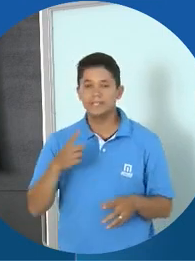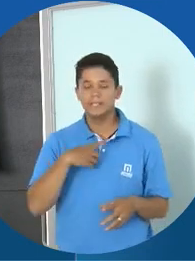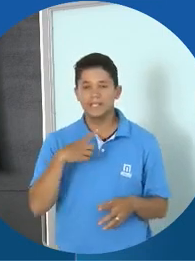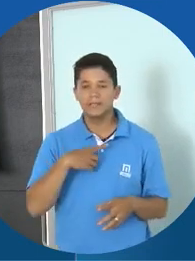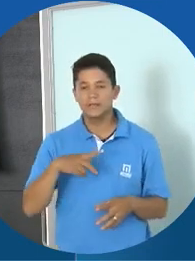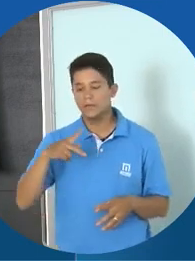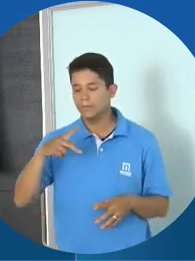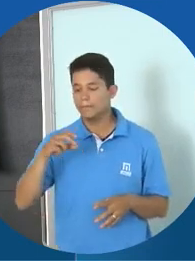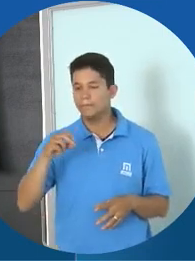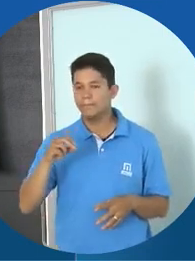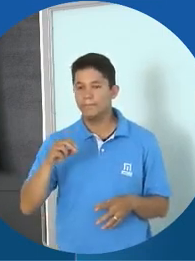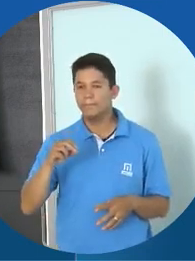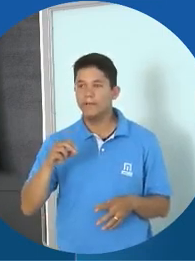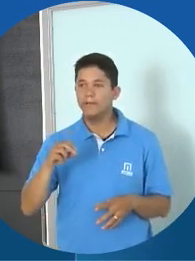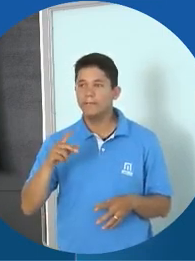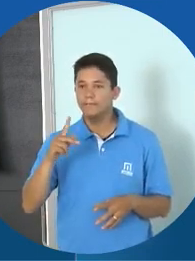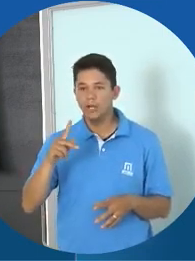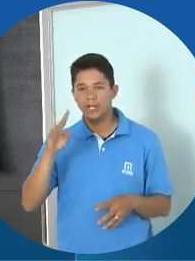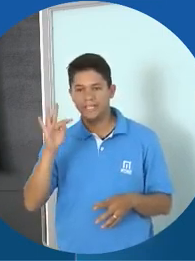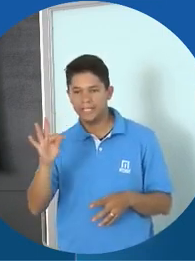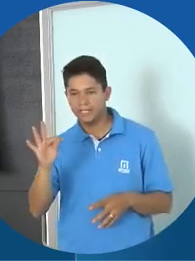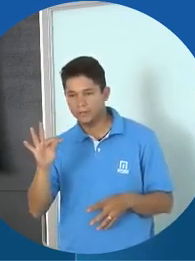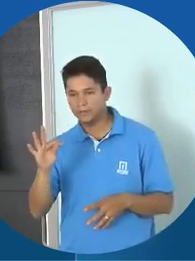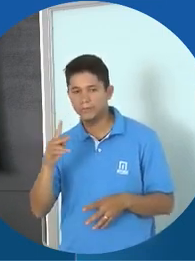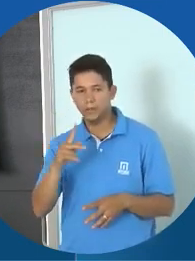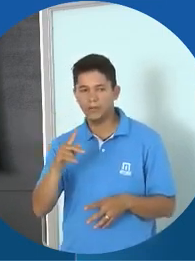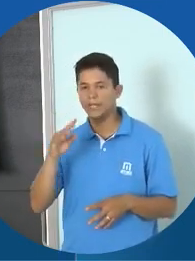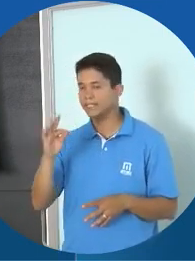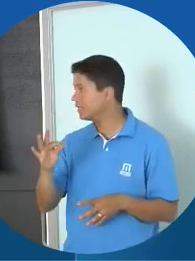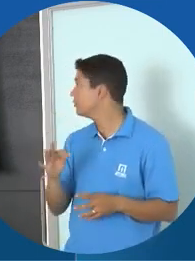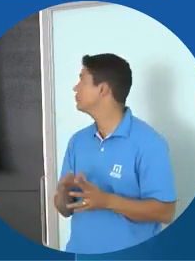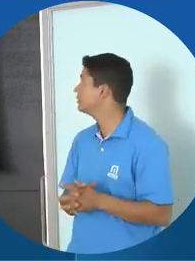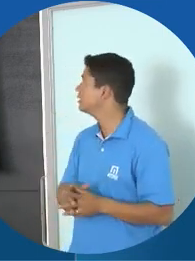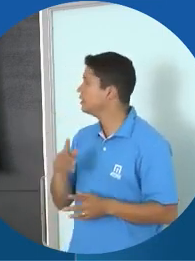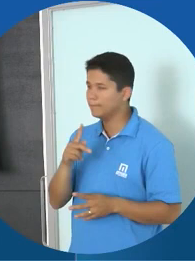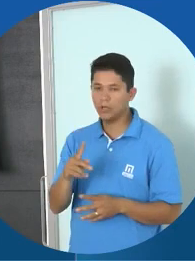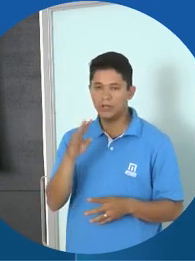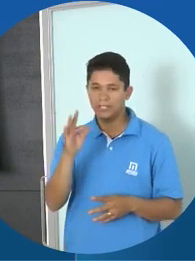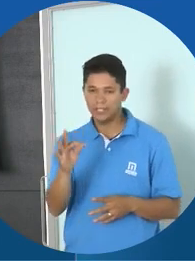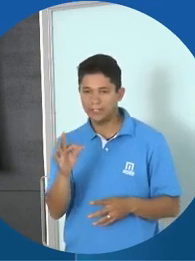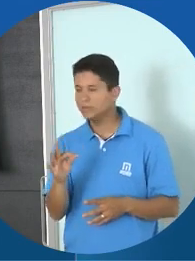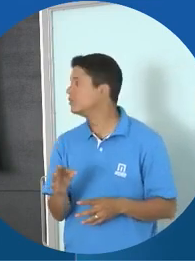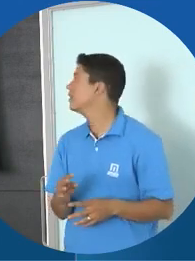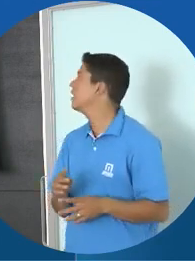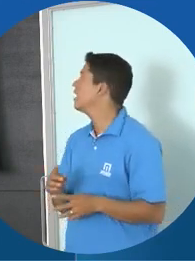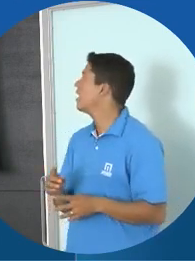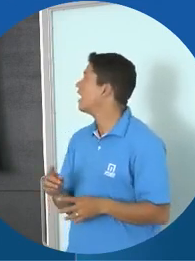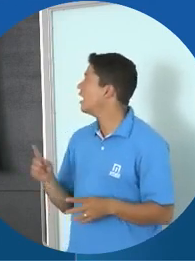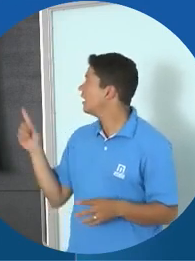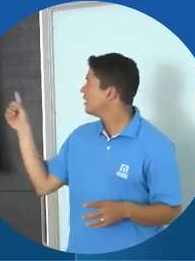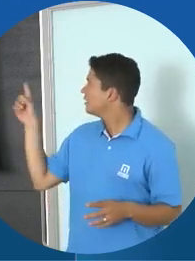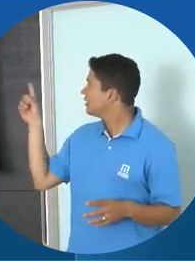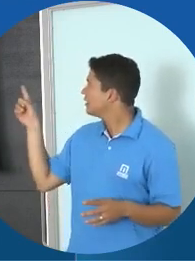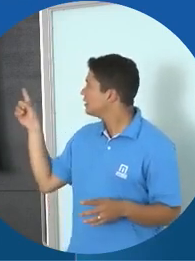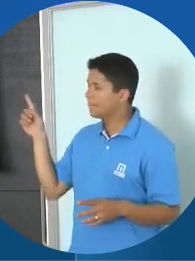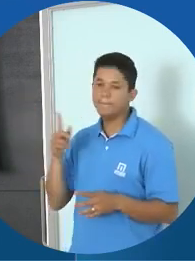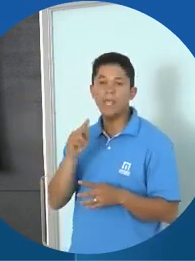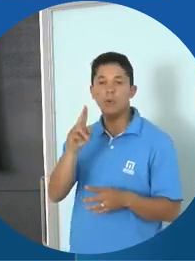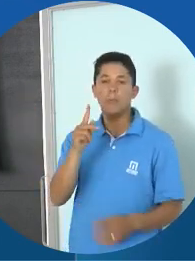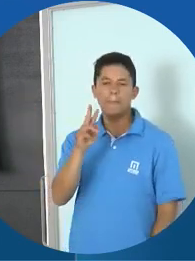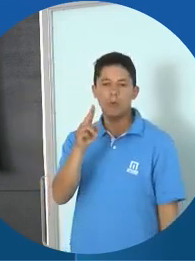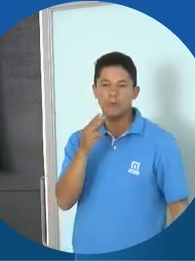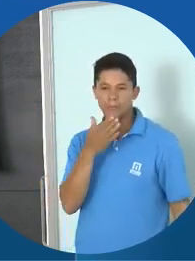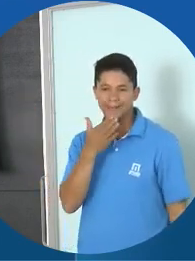ele permeia sobre diferentes aspectos aqui, desde a recuperação estrutural, desde